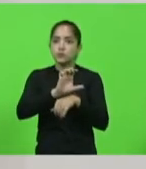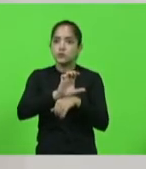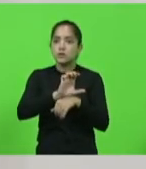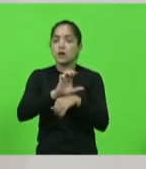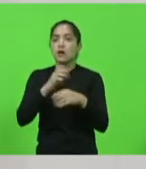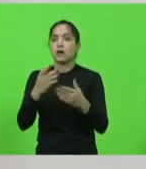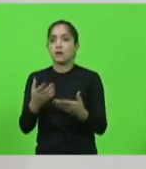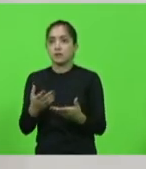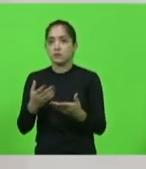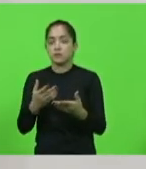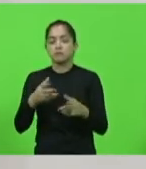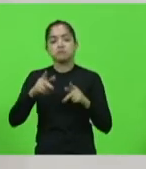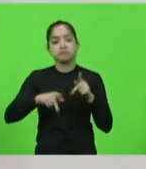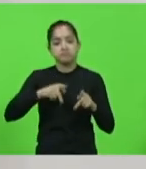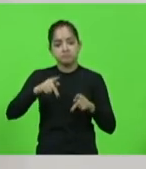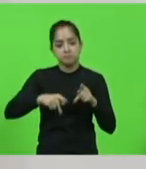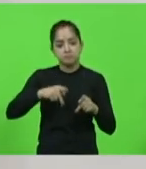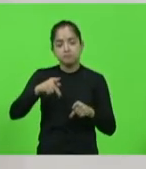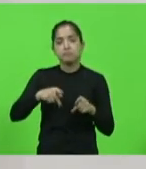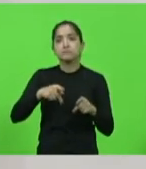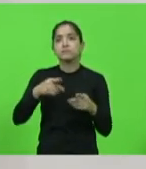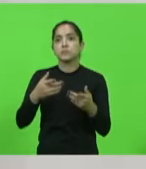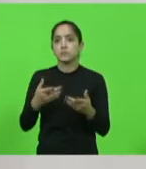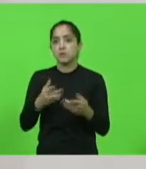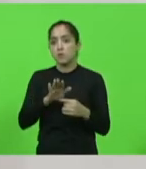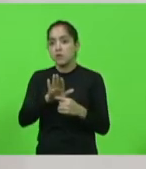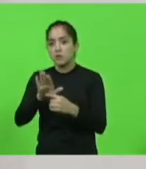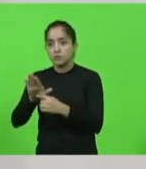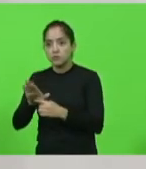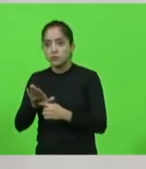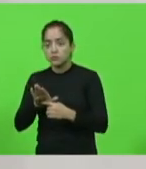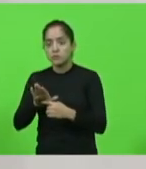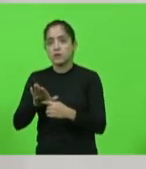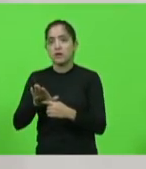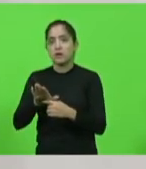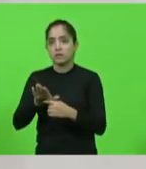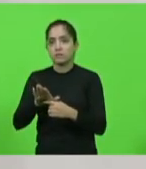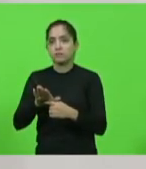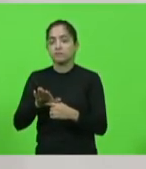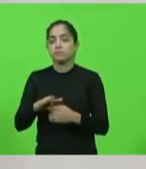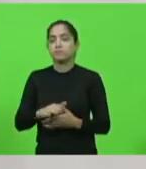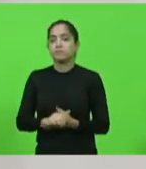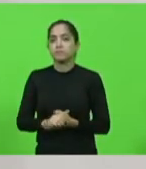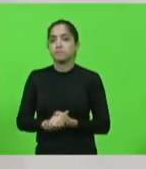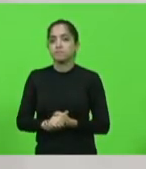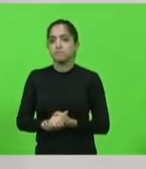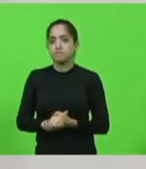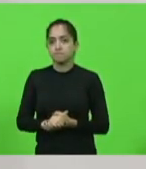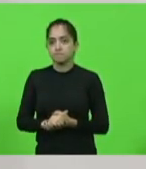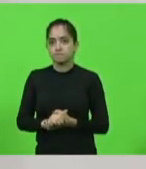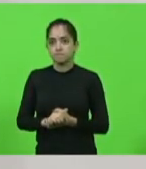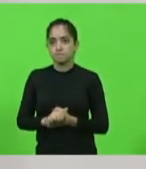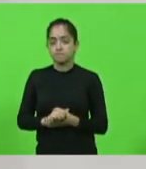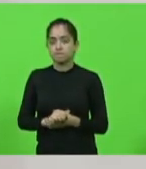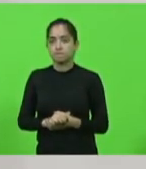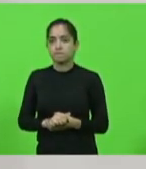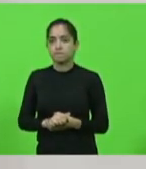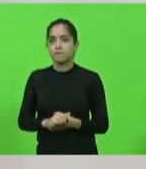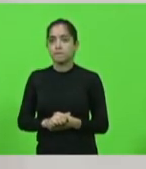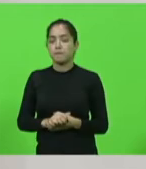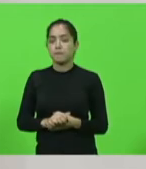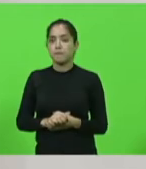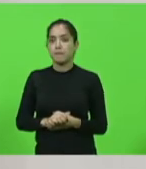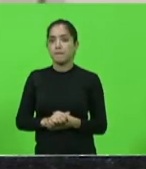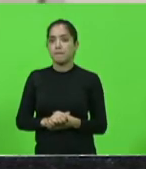pelos catarinenses e dar o que a Santa Catarina, o que é de justiça. Obrigado. Um minutinho, por gentileza,